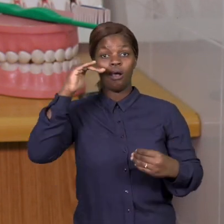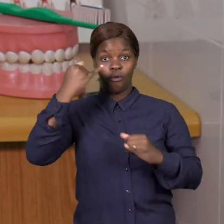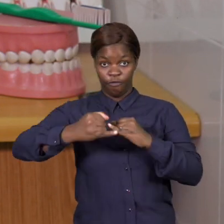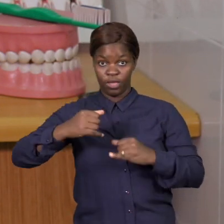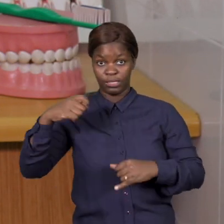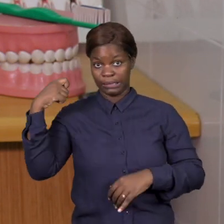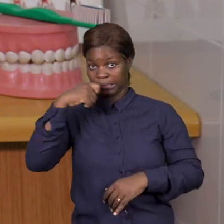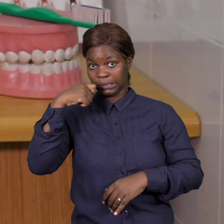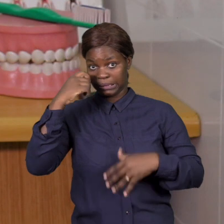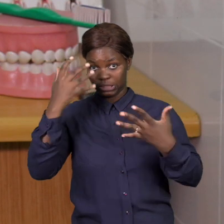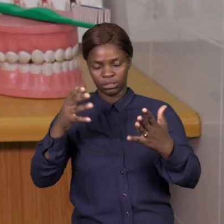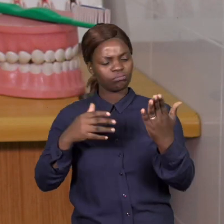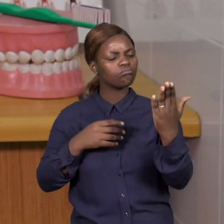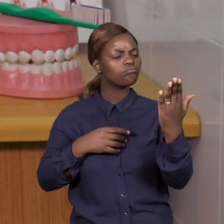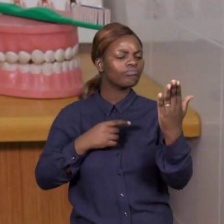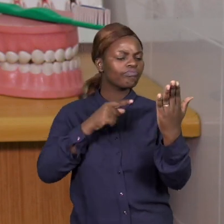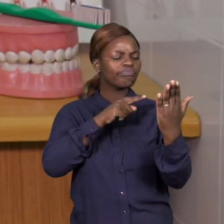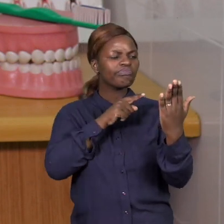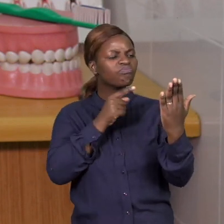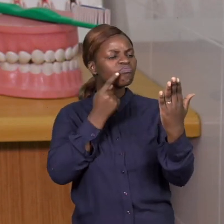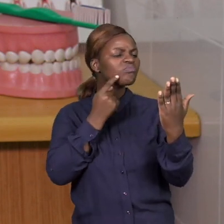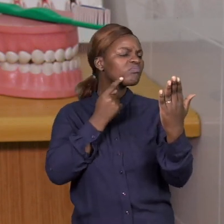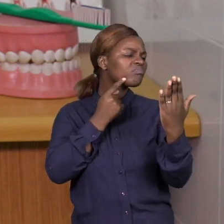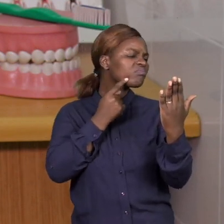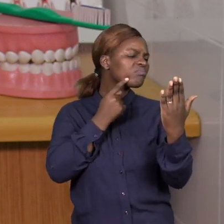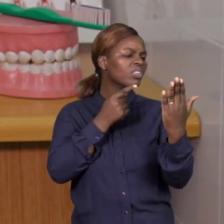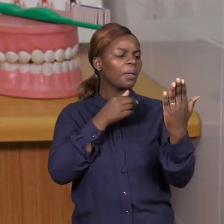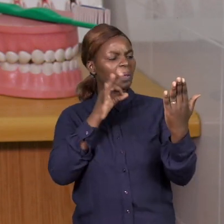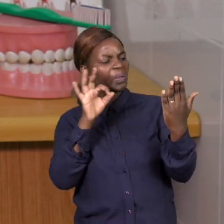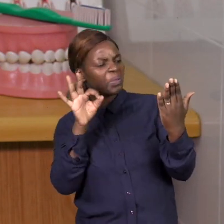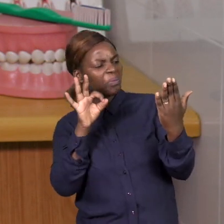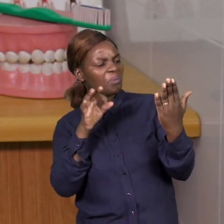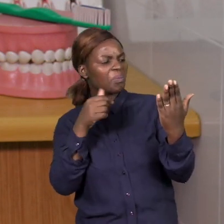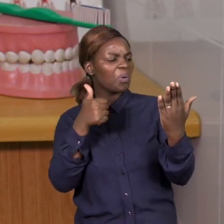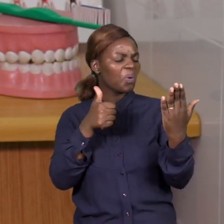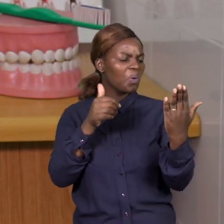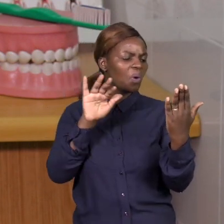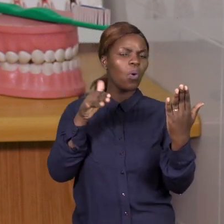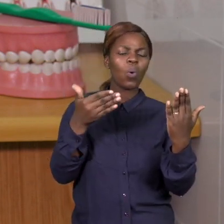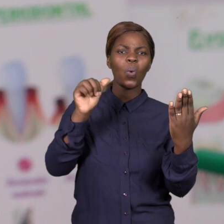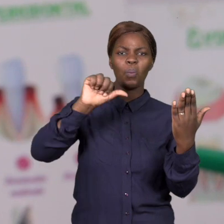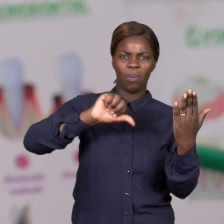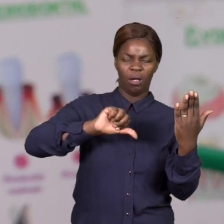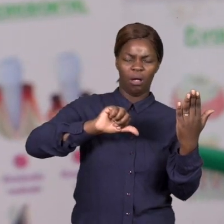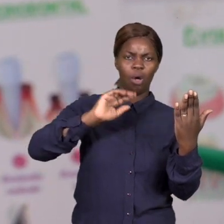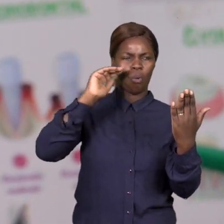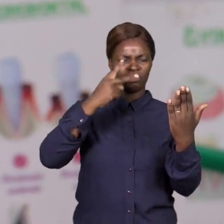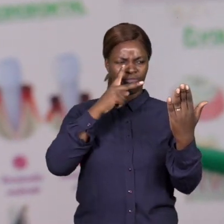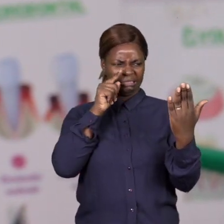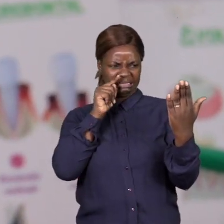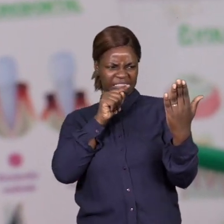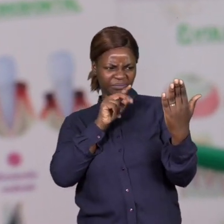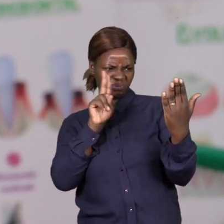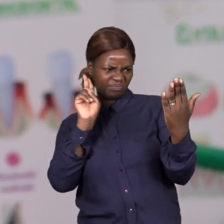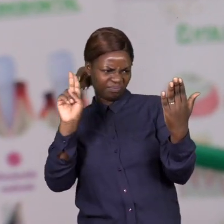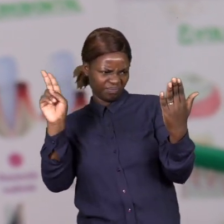Não, aquele dente está assim, mas se daqui a um tempo ele muda de cor, ou tem lá uma mancha que não é normal para aquele dente, nós temos